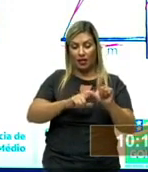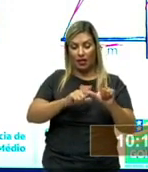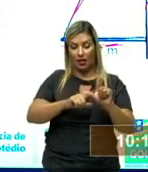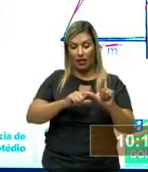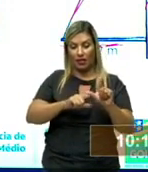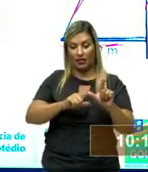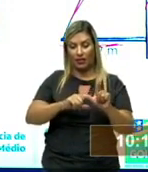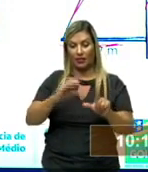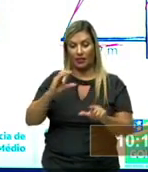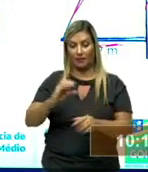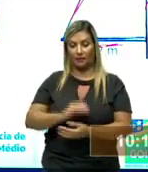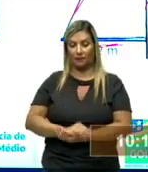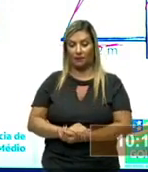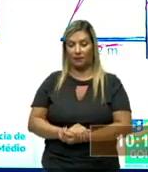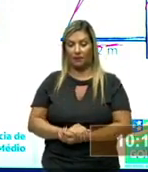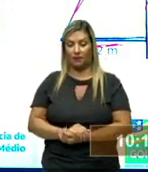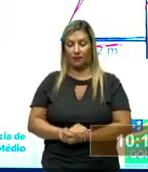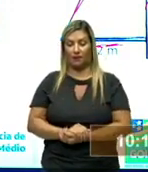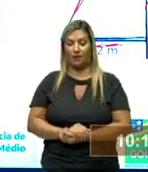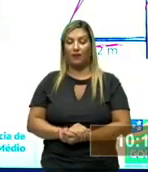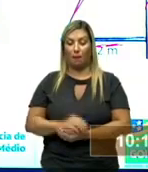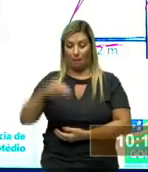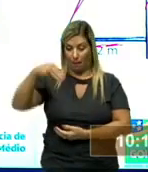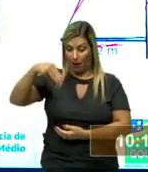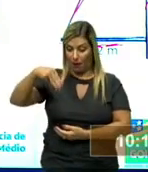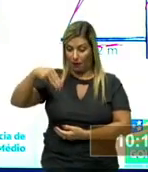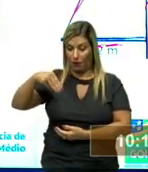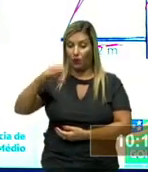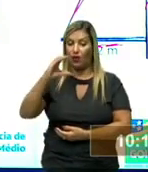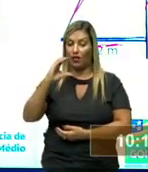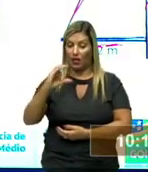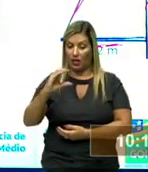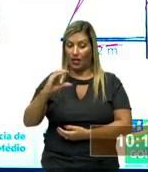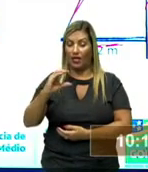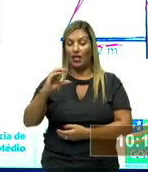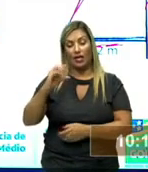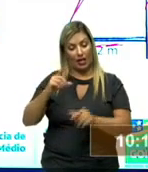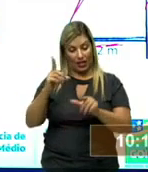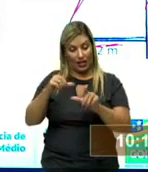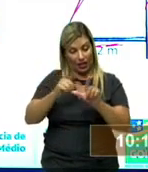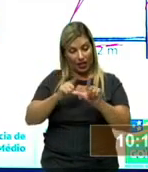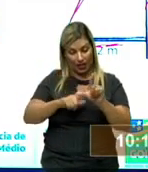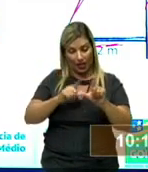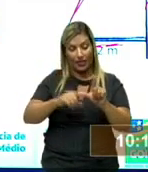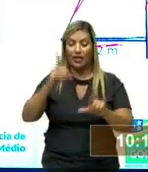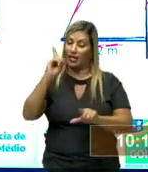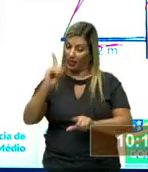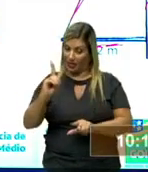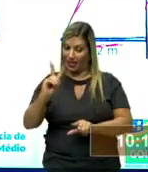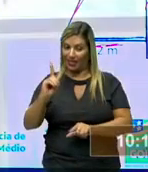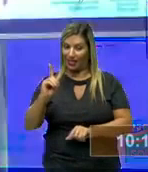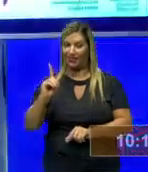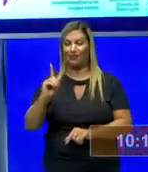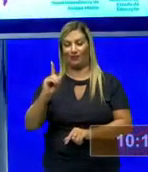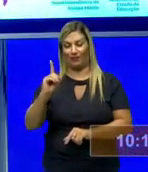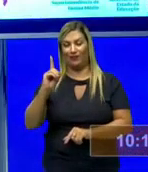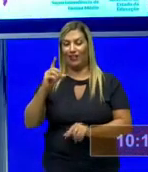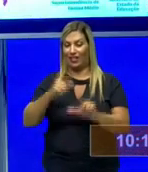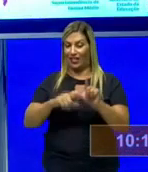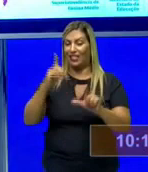sentido goulão no metro né unidade aqui no medida metro letra B Boa deu certo né